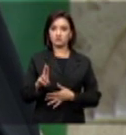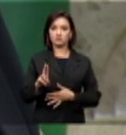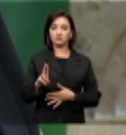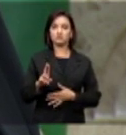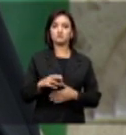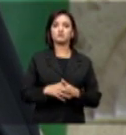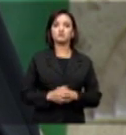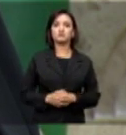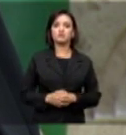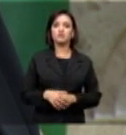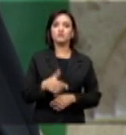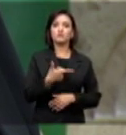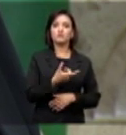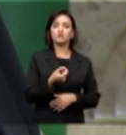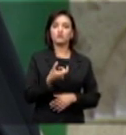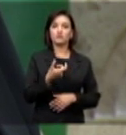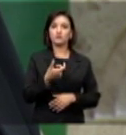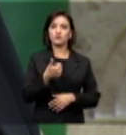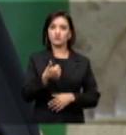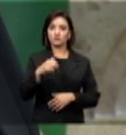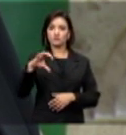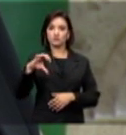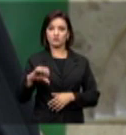2876, de 2019,